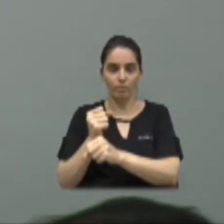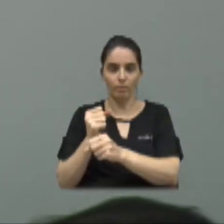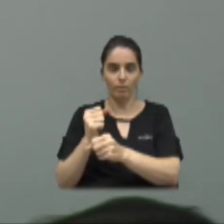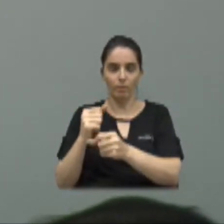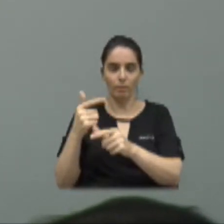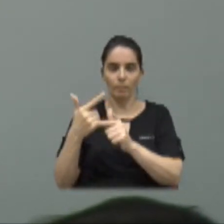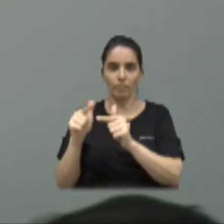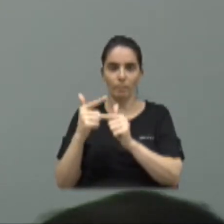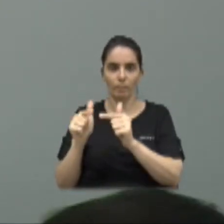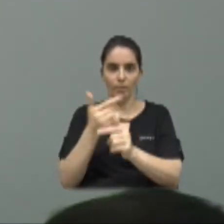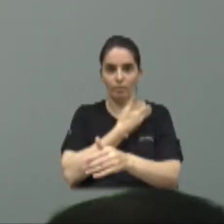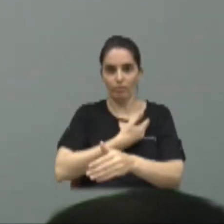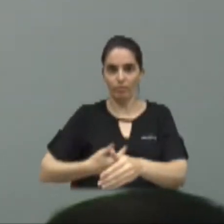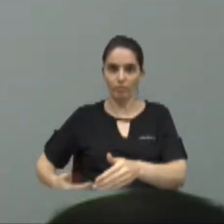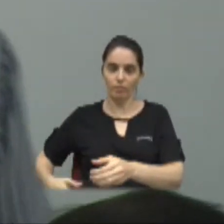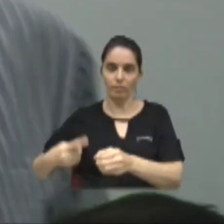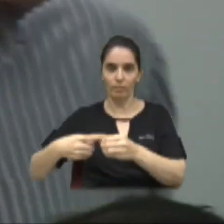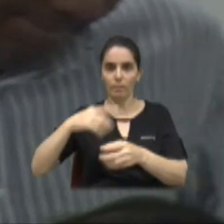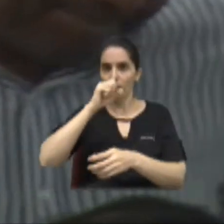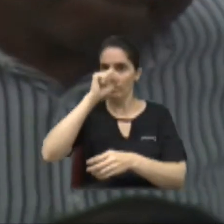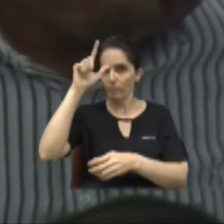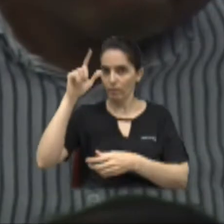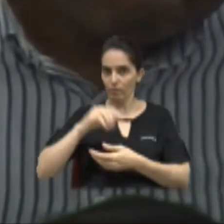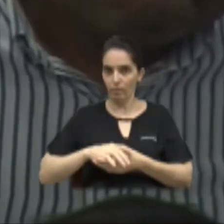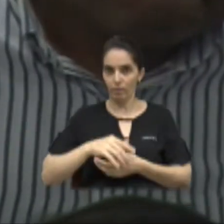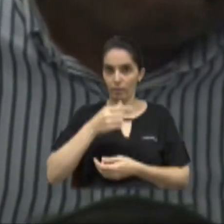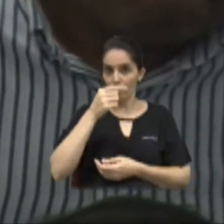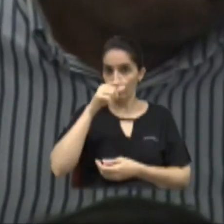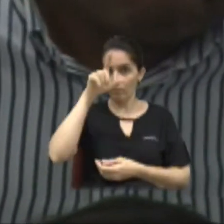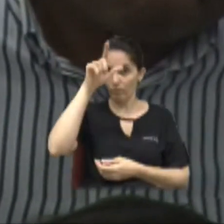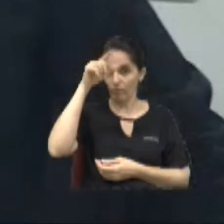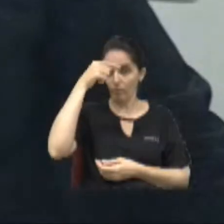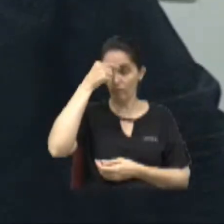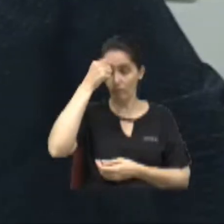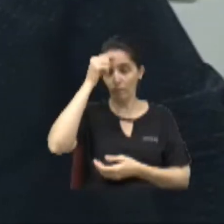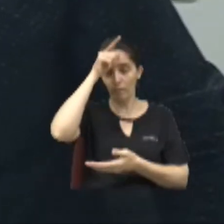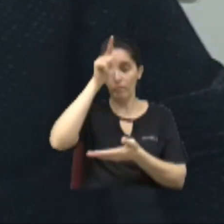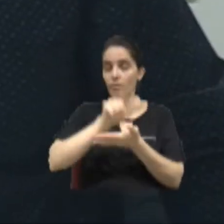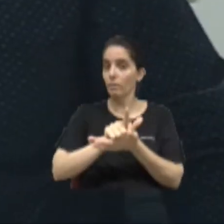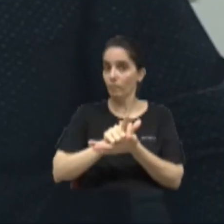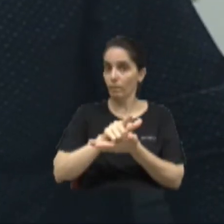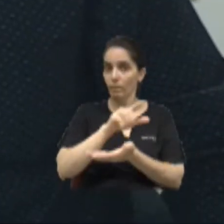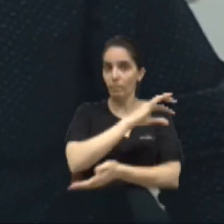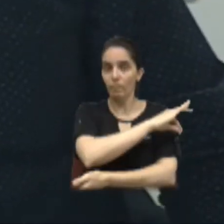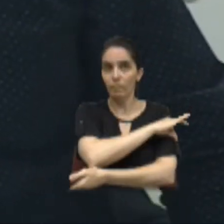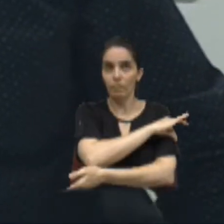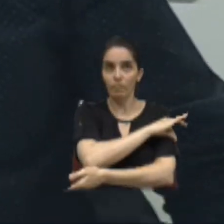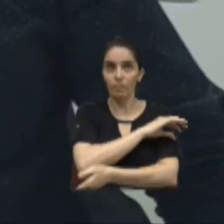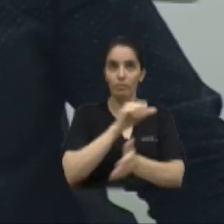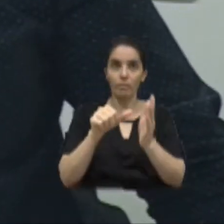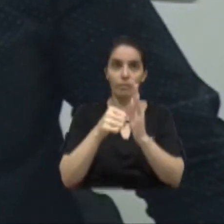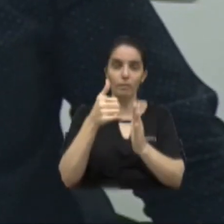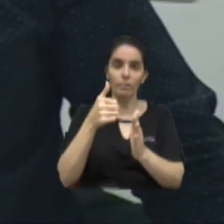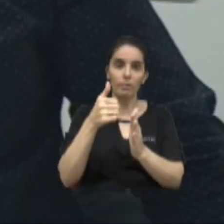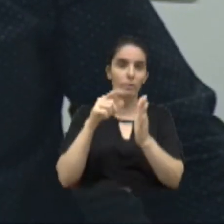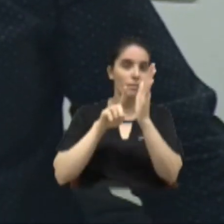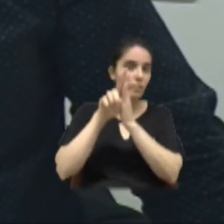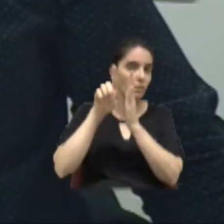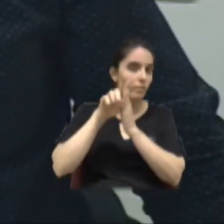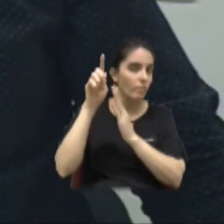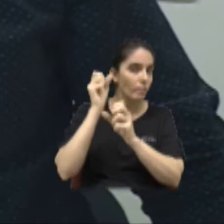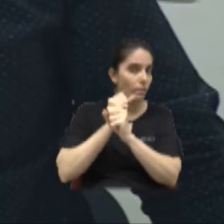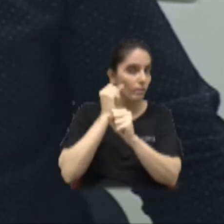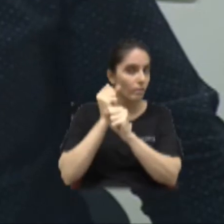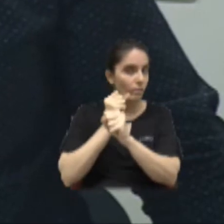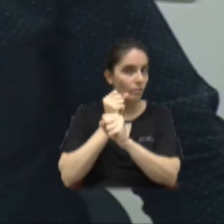Limeira. Obrigado, Jorge. Você, como líder do prefeito, só para colaborar e ajudar, o primeiro requerimento do ano,